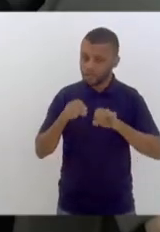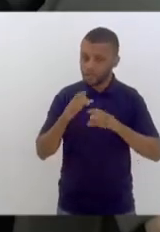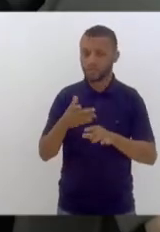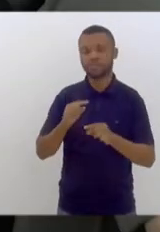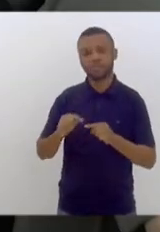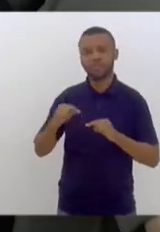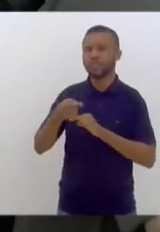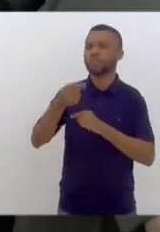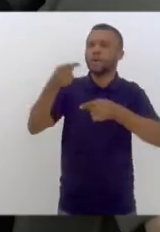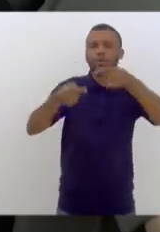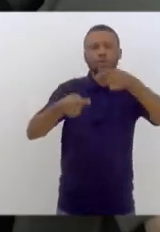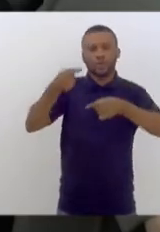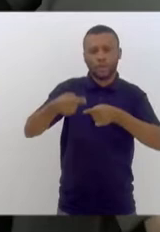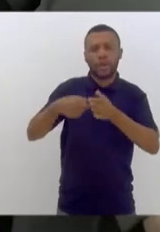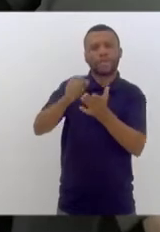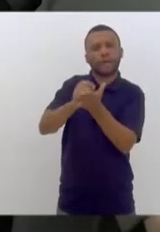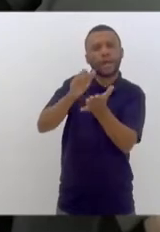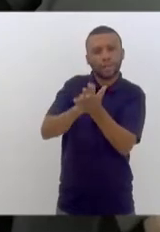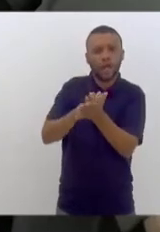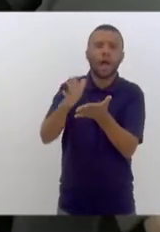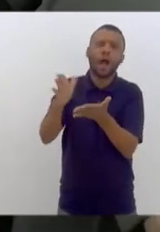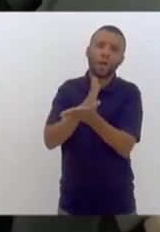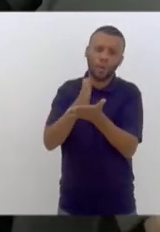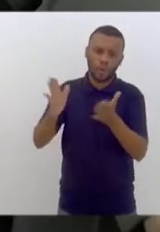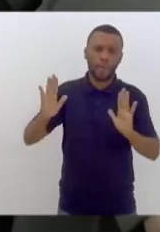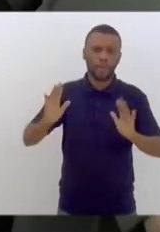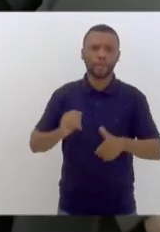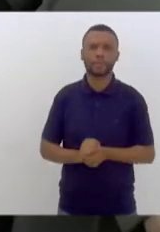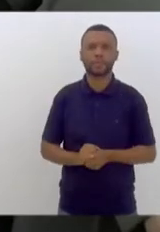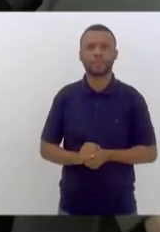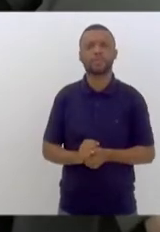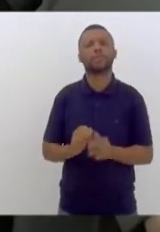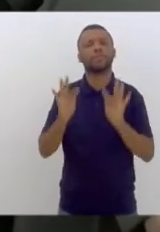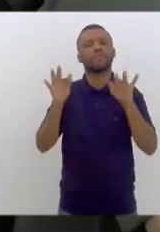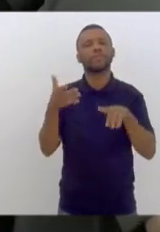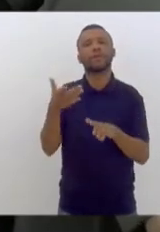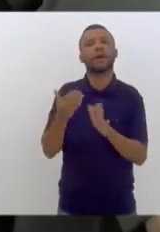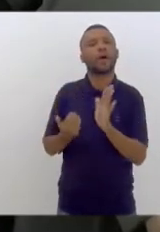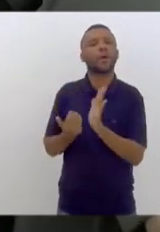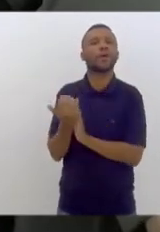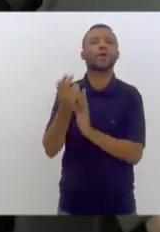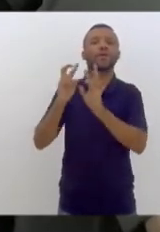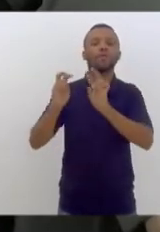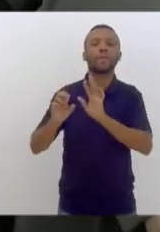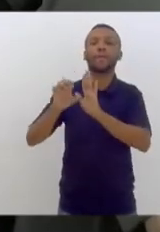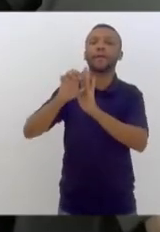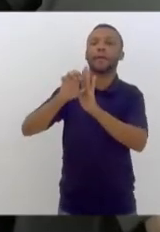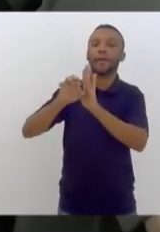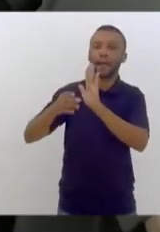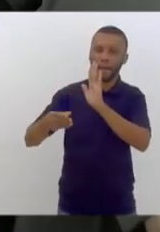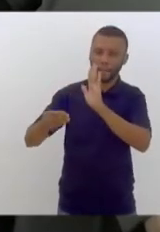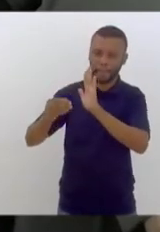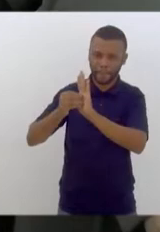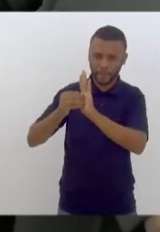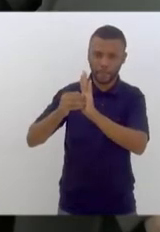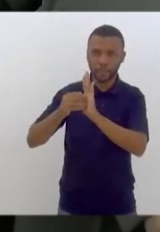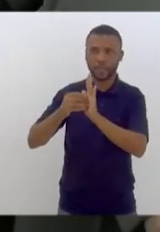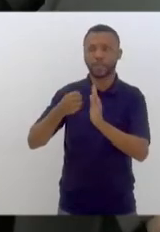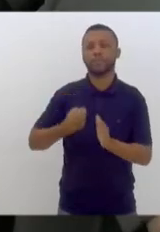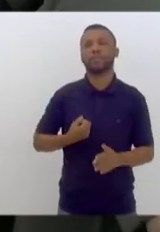posteriormente também, fiz algumas notas aqui. Então, por fim, eu gostaria de comentar sobre a emenda número 6, da compensação do